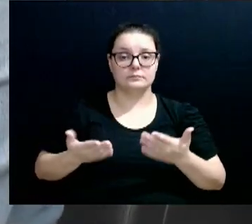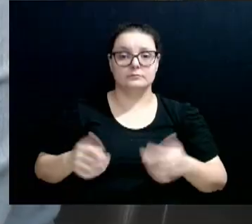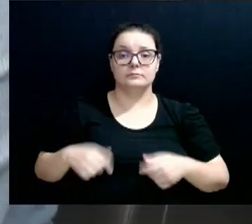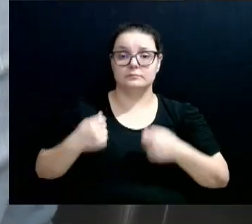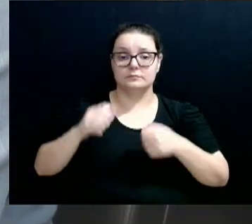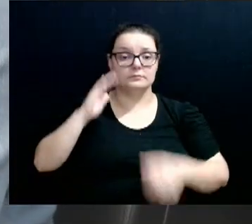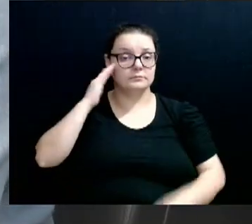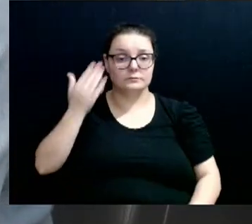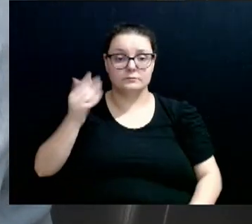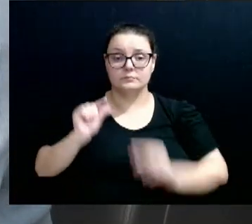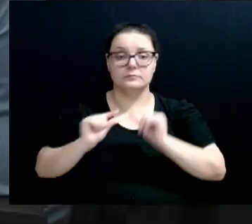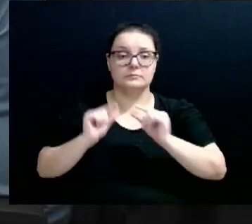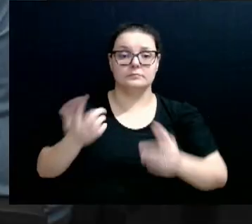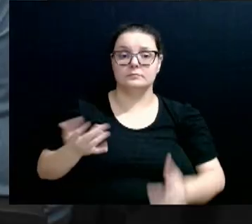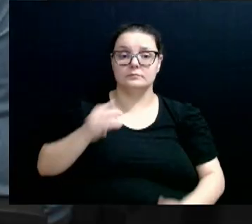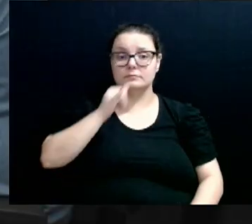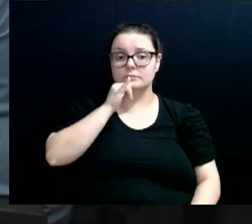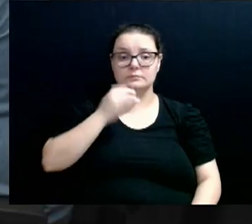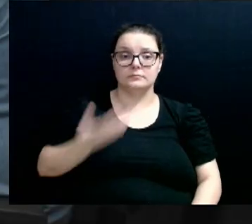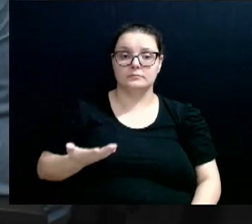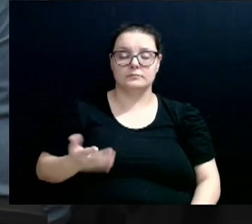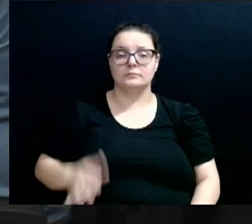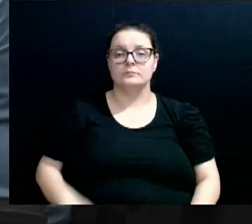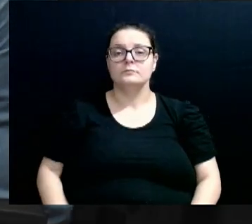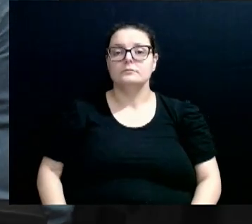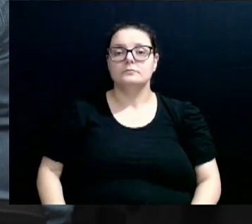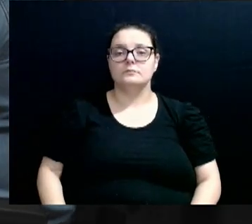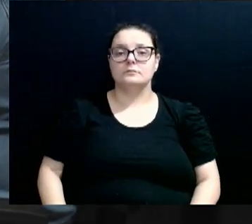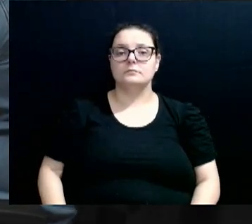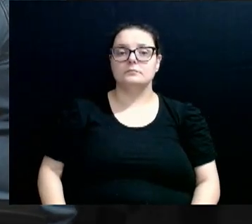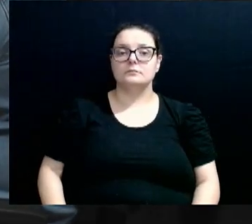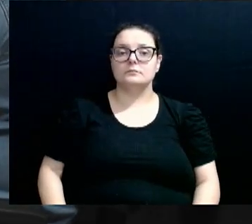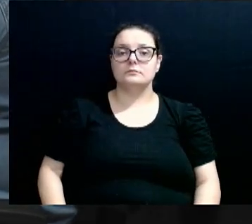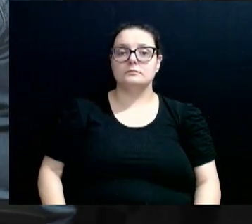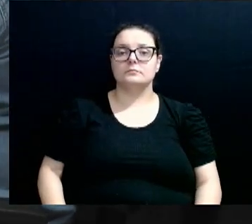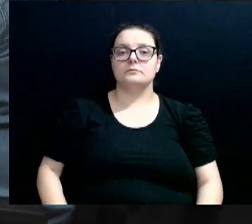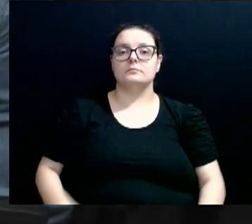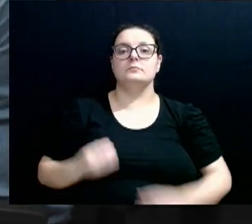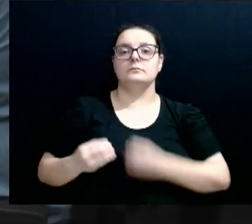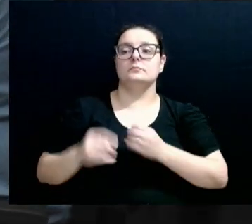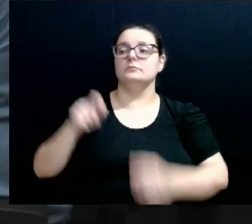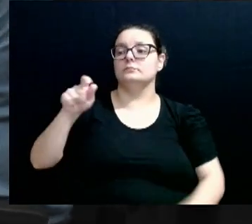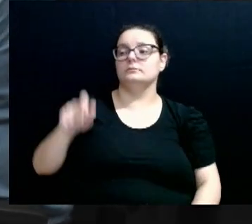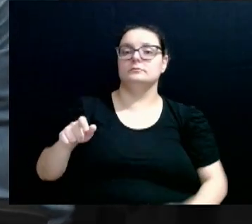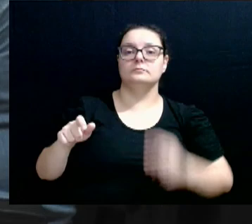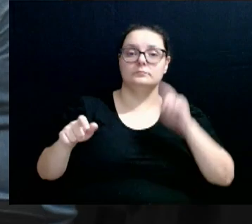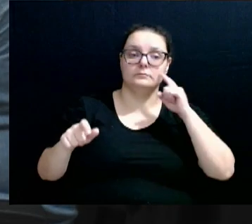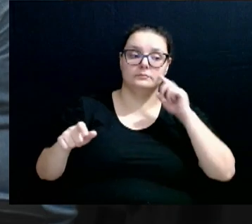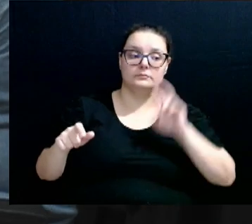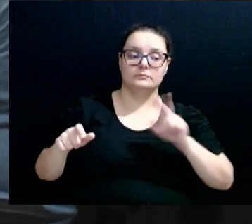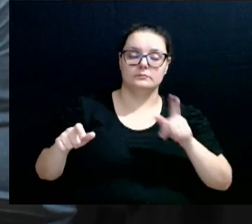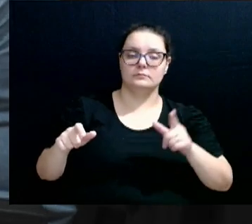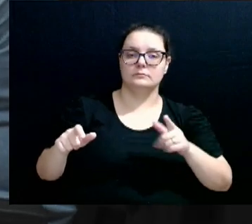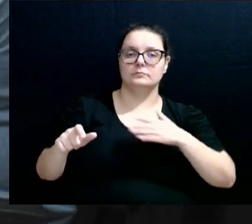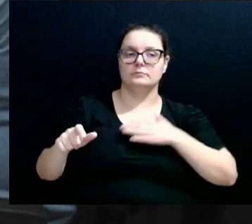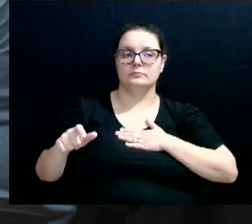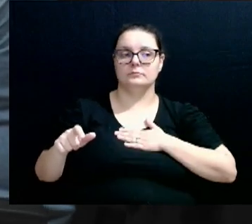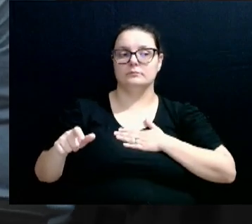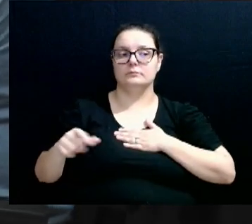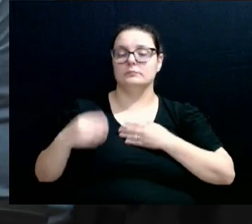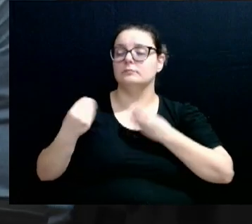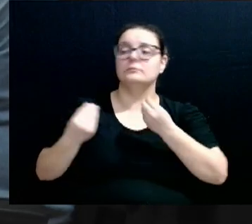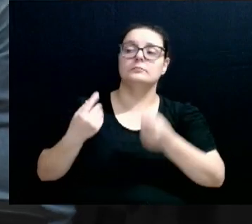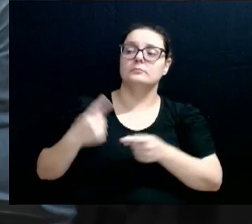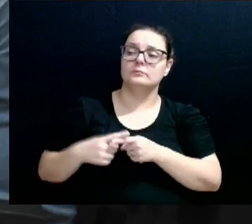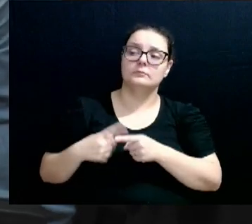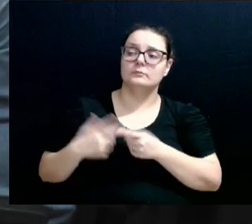por exemplo, como que o outro, que pensa diferente de você, por que ele pensa assim, né? O que ele